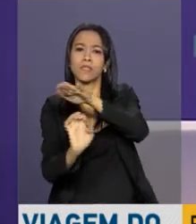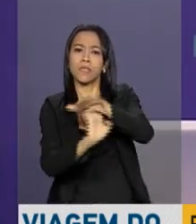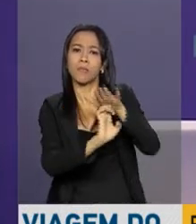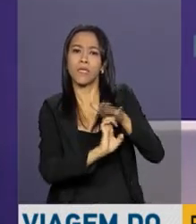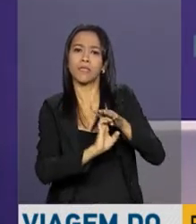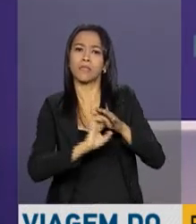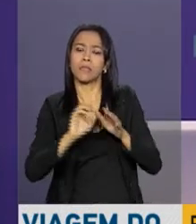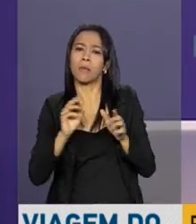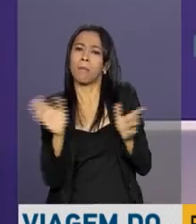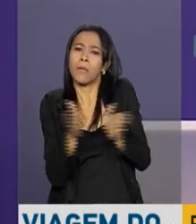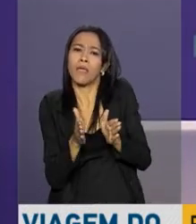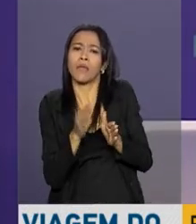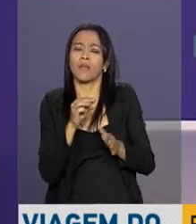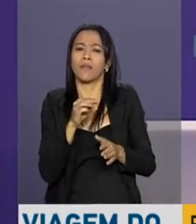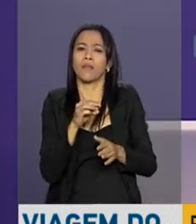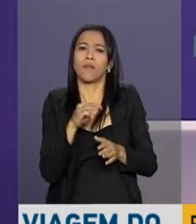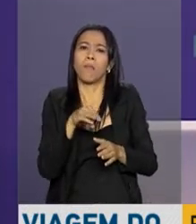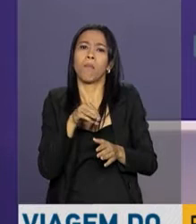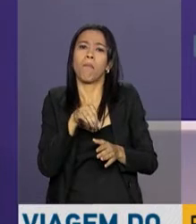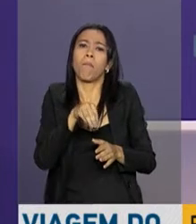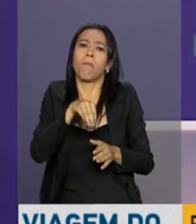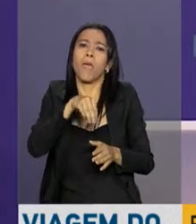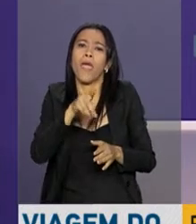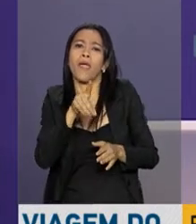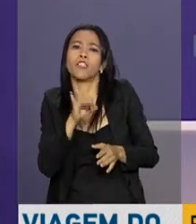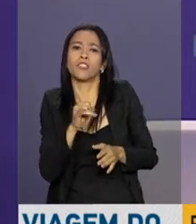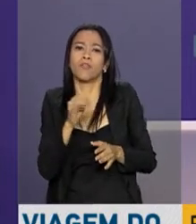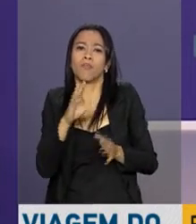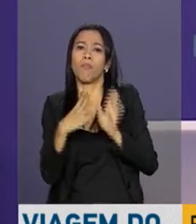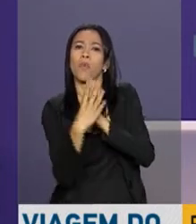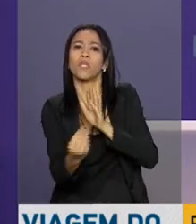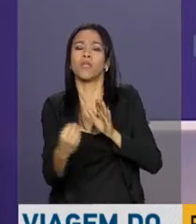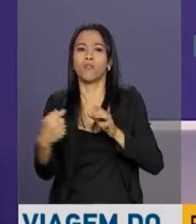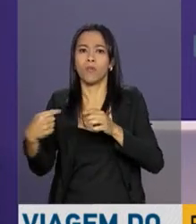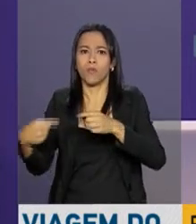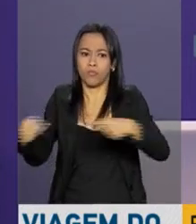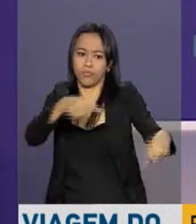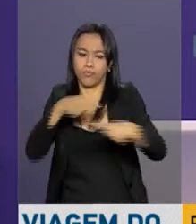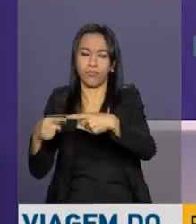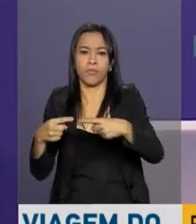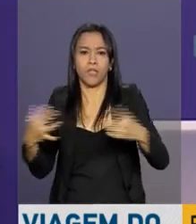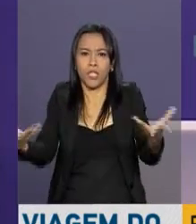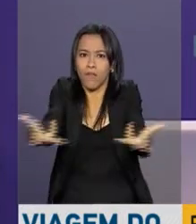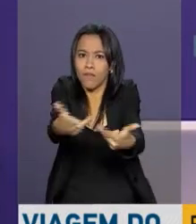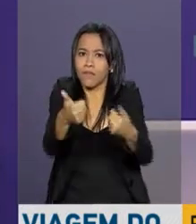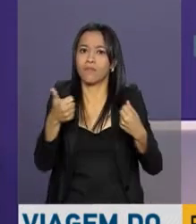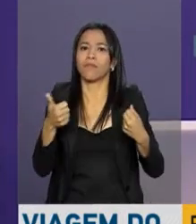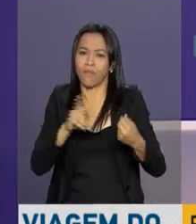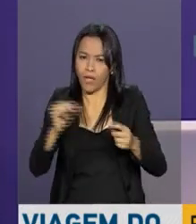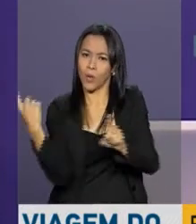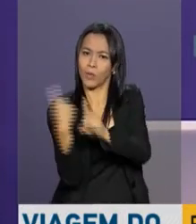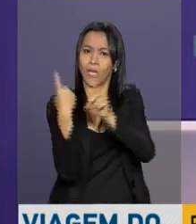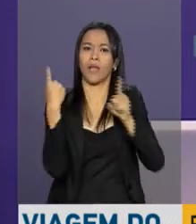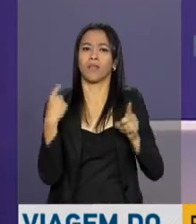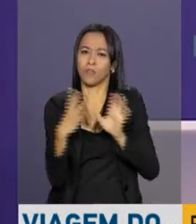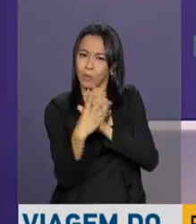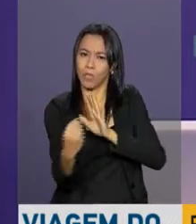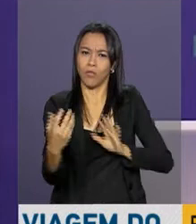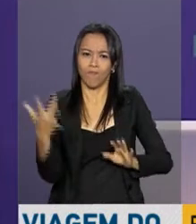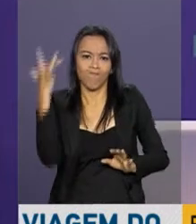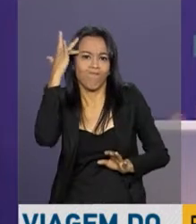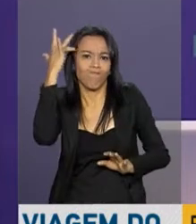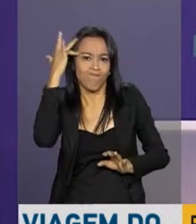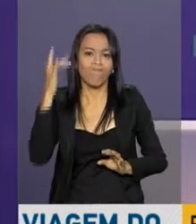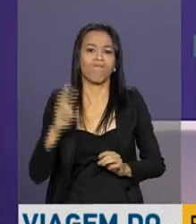médias empresas modelos de competitividade, inovação e eficiência. Sei, tenho a